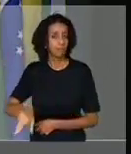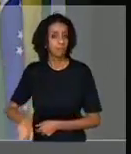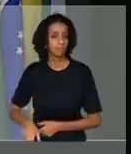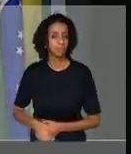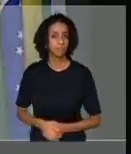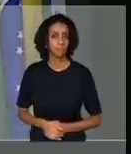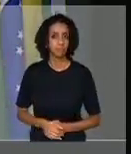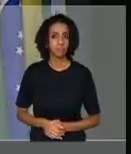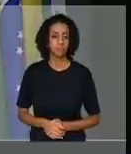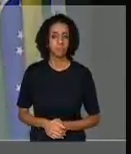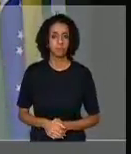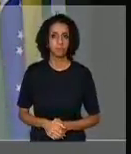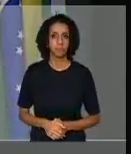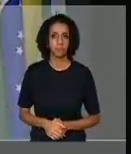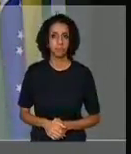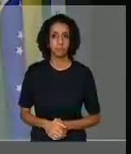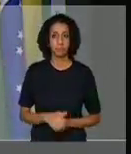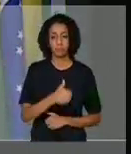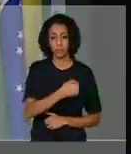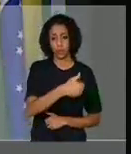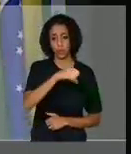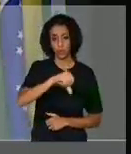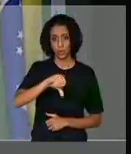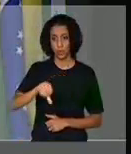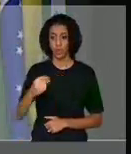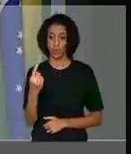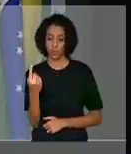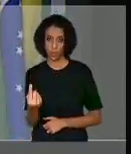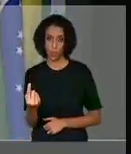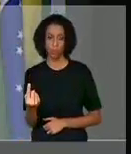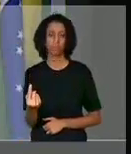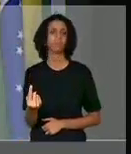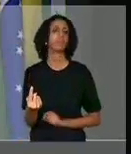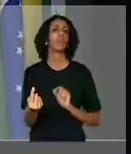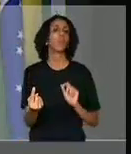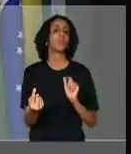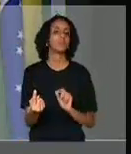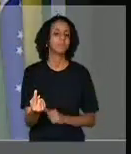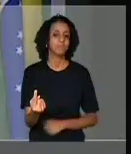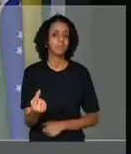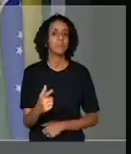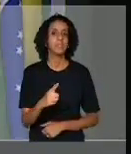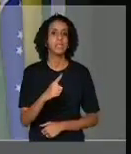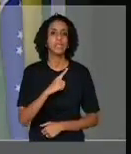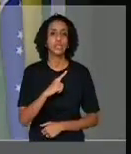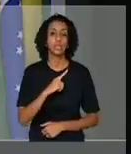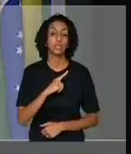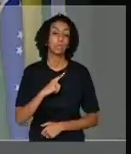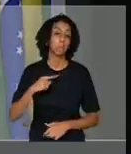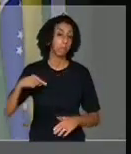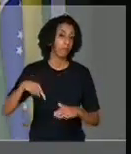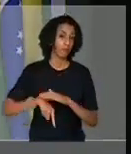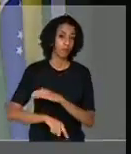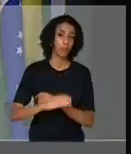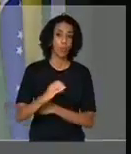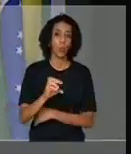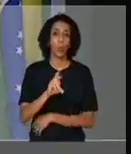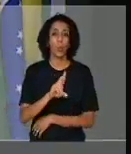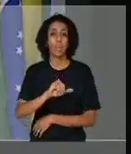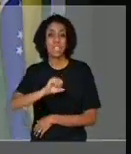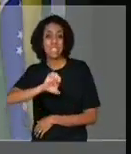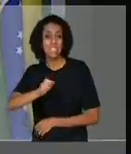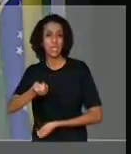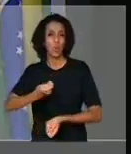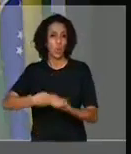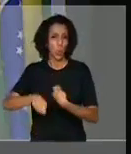enfrentamos. Em 91, nós estávamos no auge da grande crise econômica, que